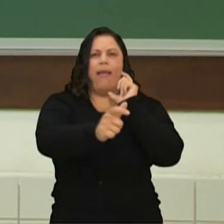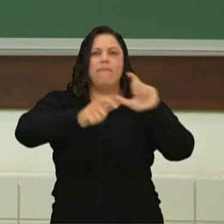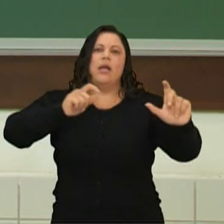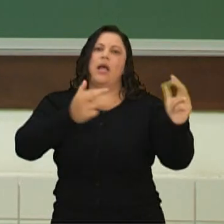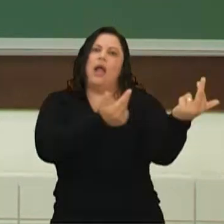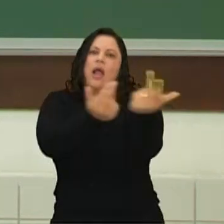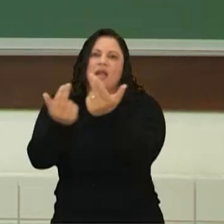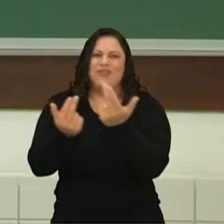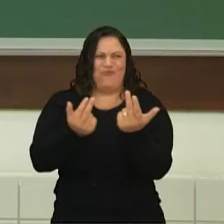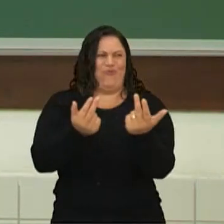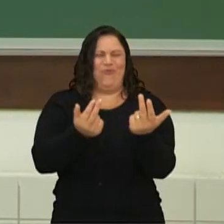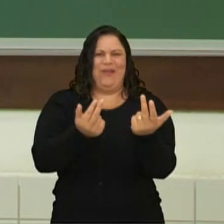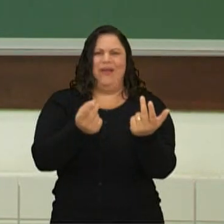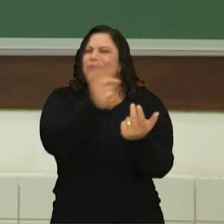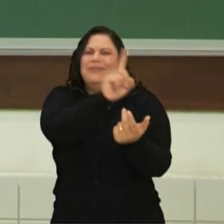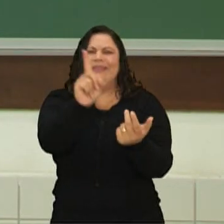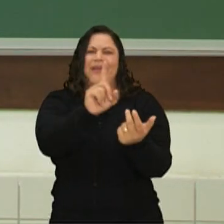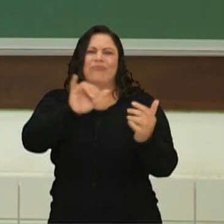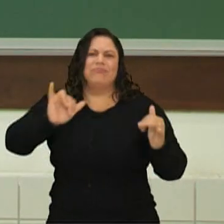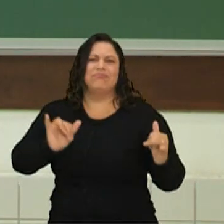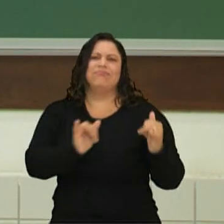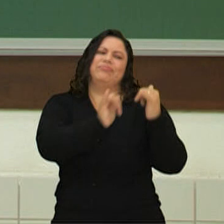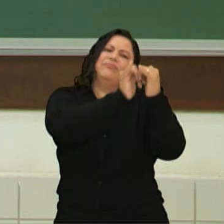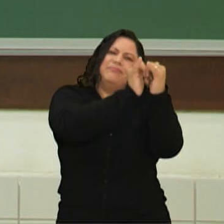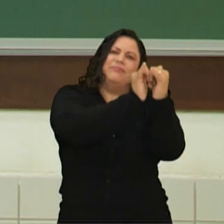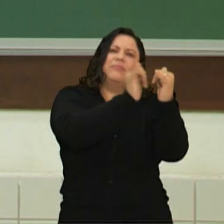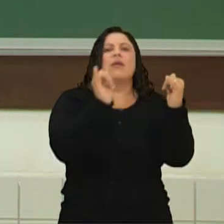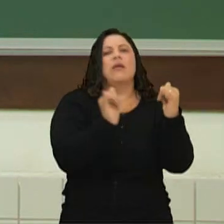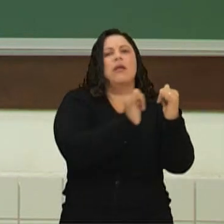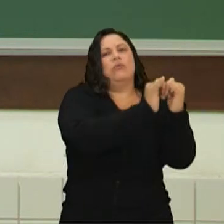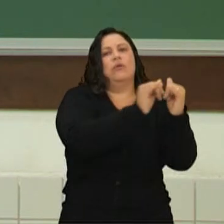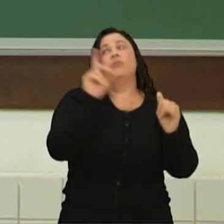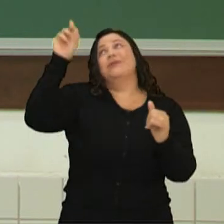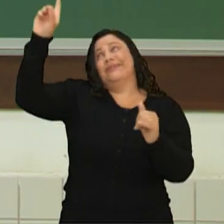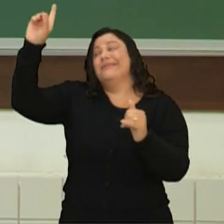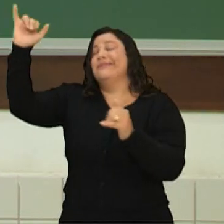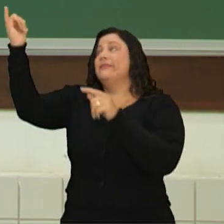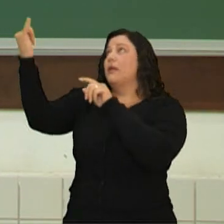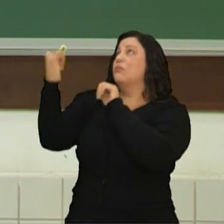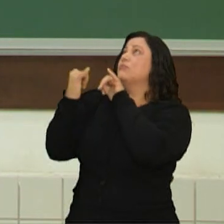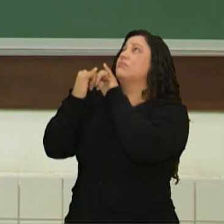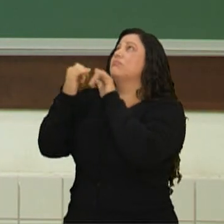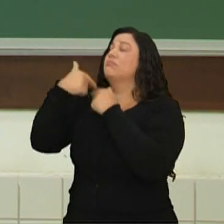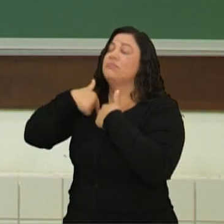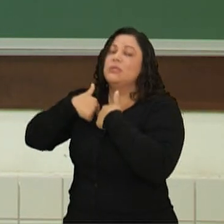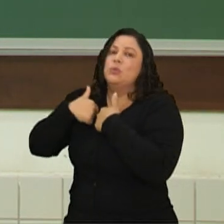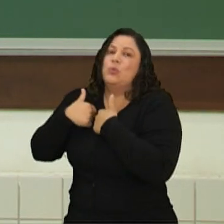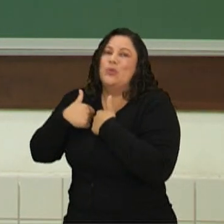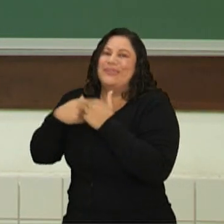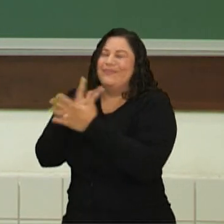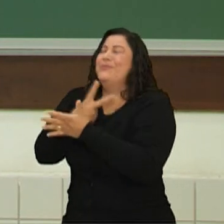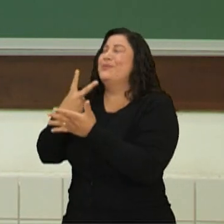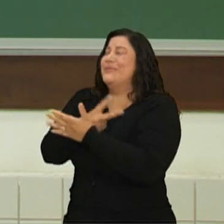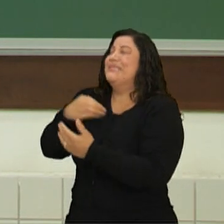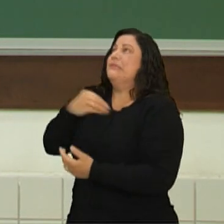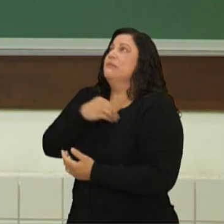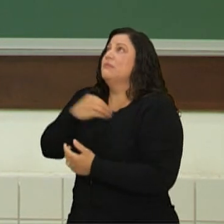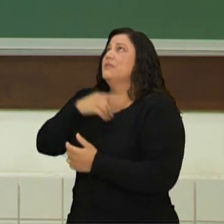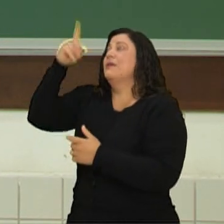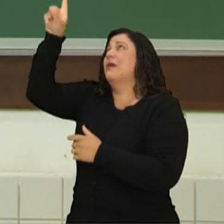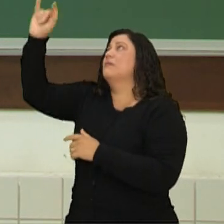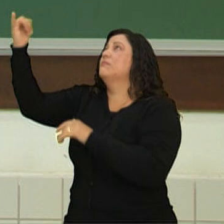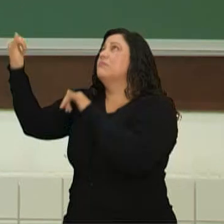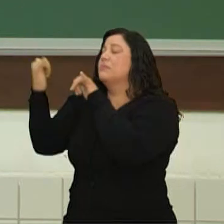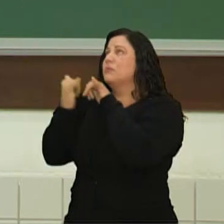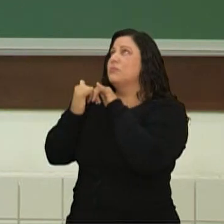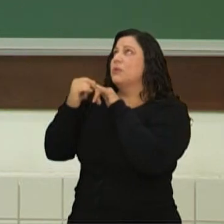prejudicar você tem que saber perdoar a pessoa, porque Deus vai perdoar a pessoa por aquilo que ela fez. Ela tem que tomar